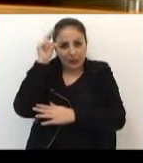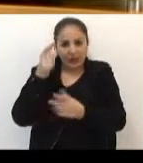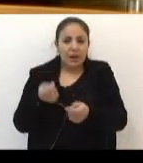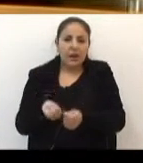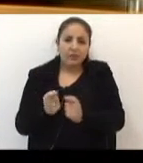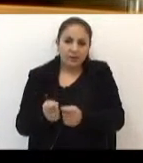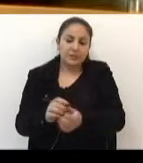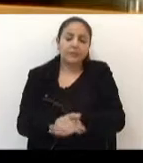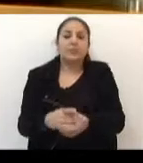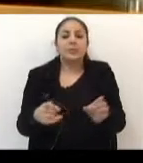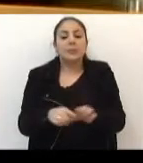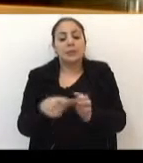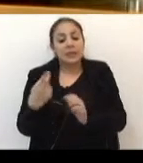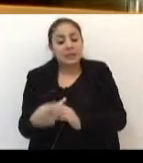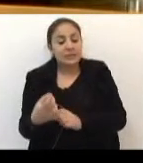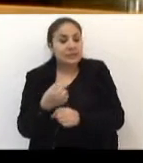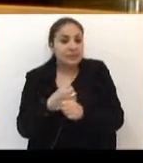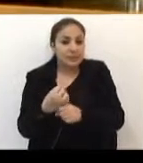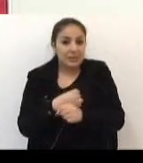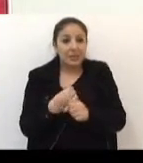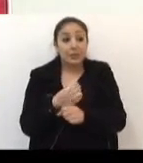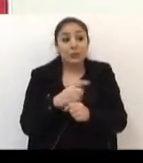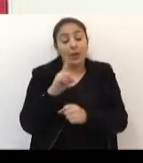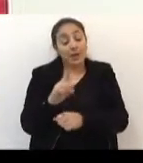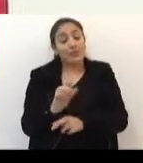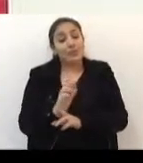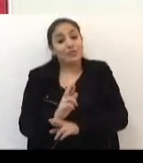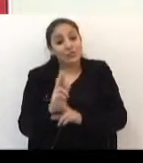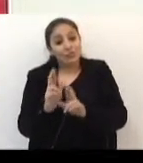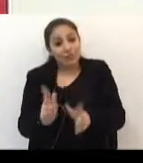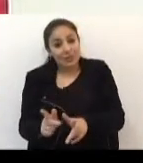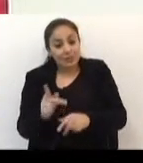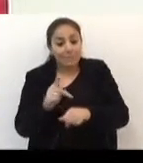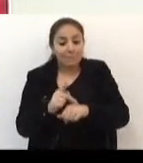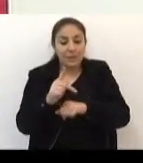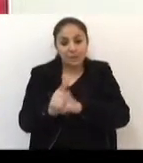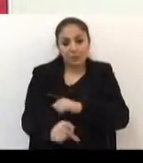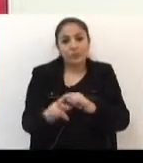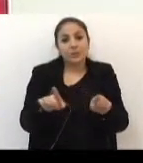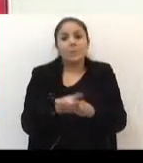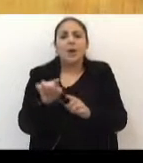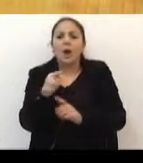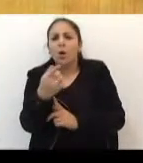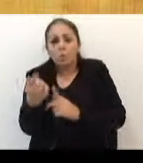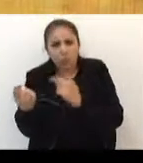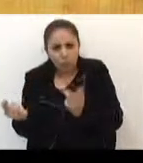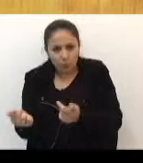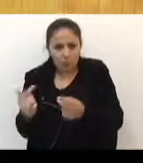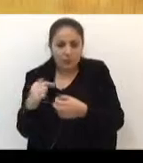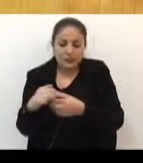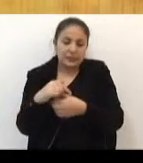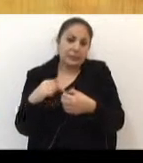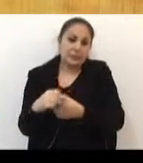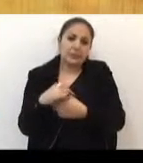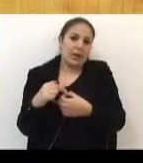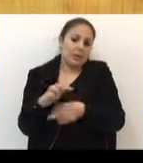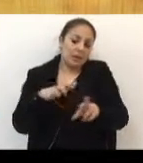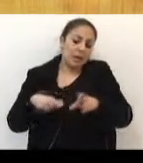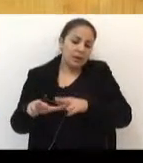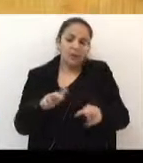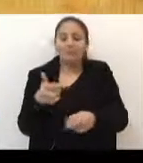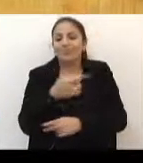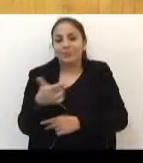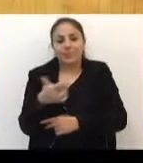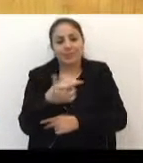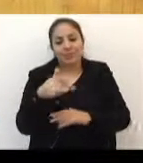ano atípico, né, que Passo Fundo e alguns outros municípios da 7ª região não irão fazer o desfile das